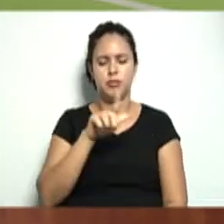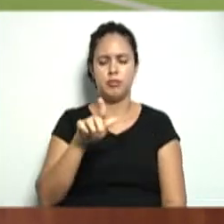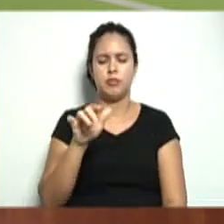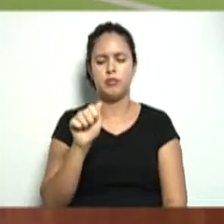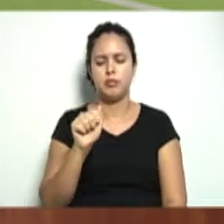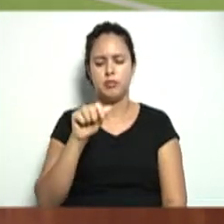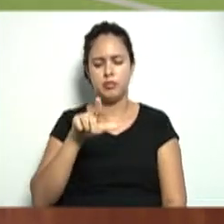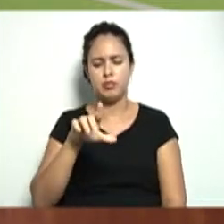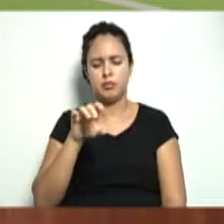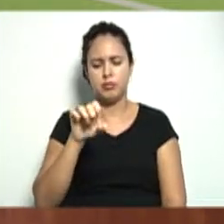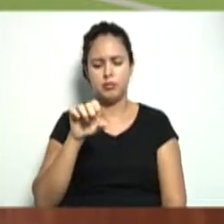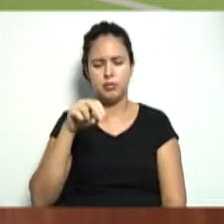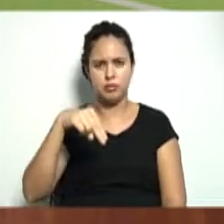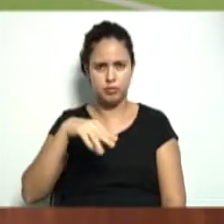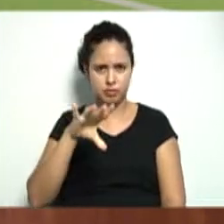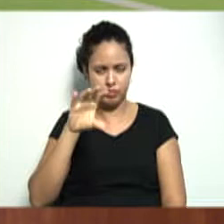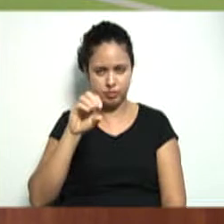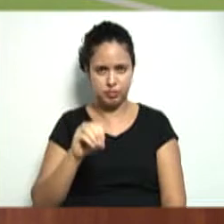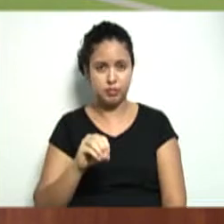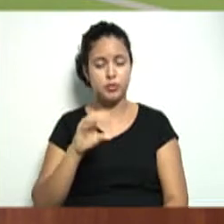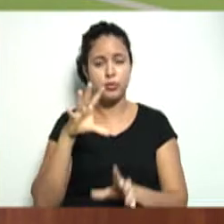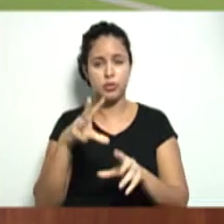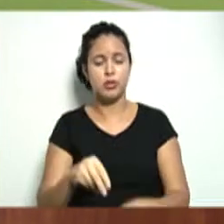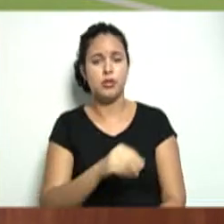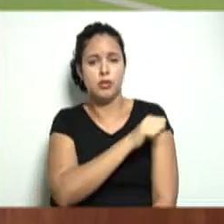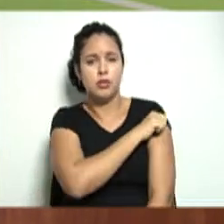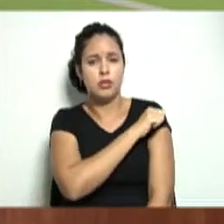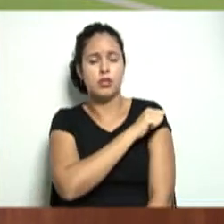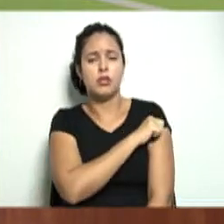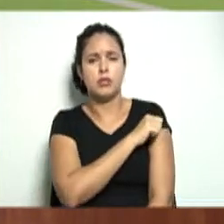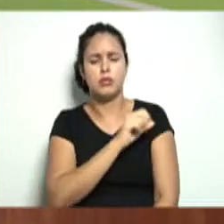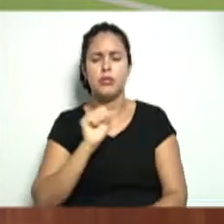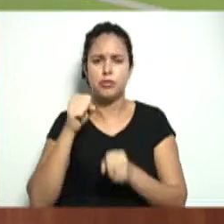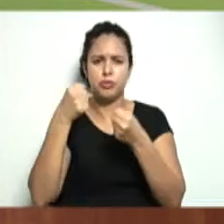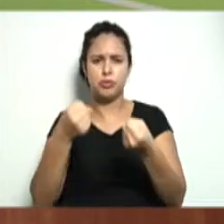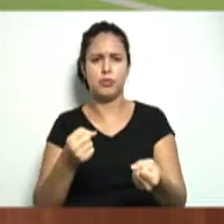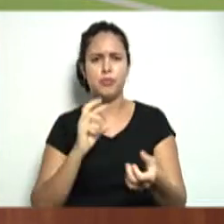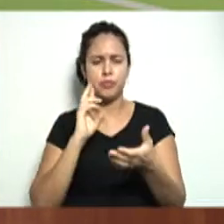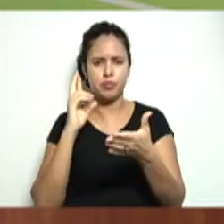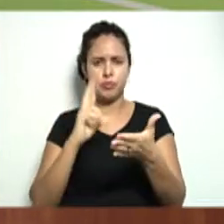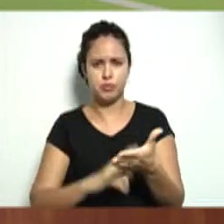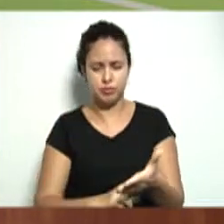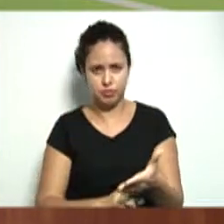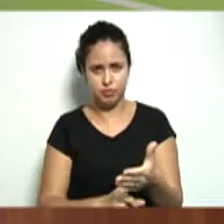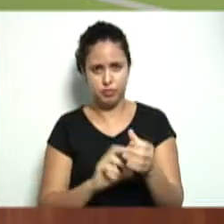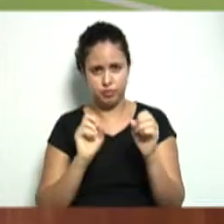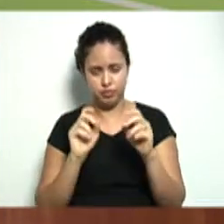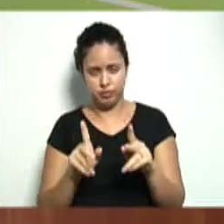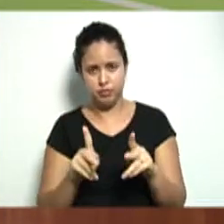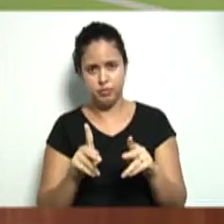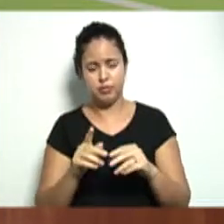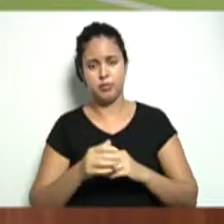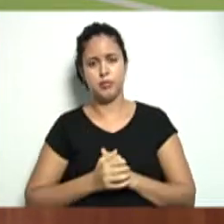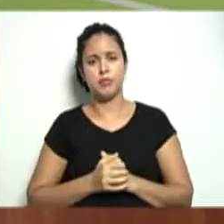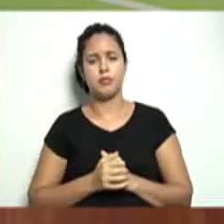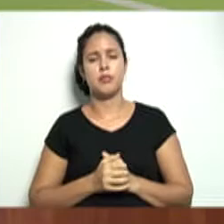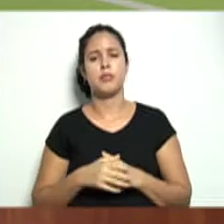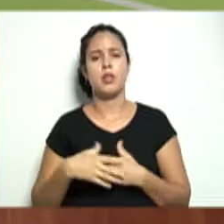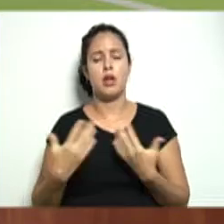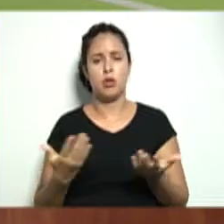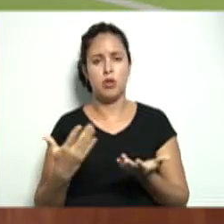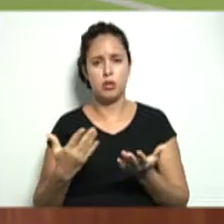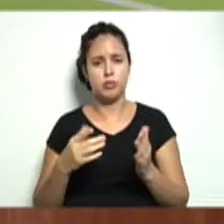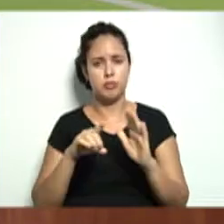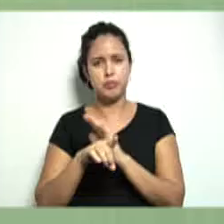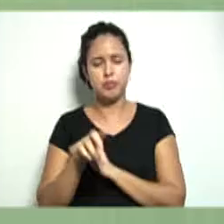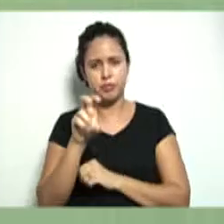E igual a eles, todos os outros estudantes que estão empenhados em responder as questões, ok? Vamos aí para a